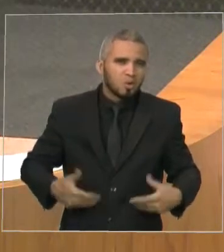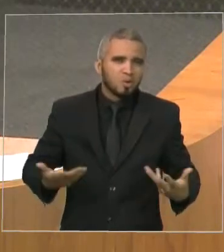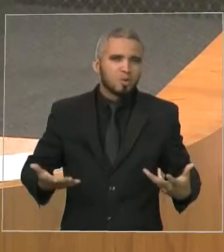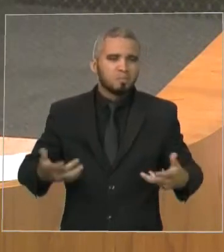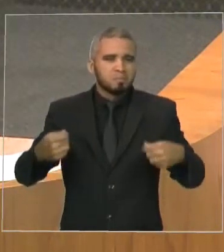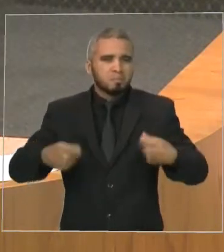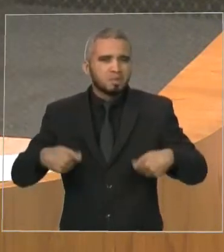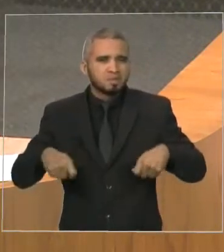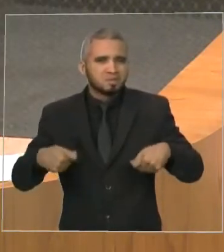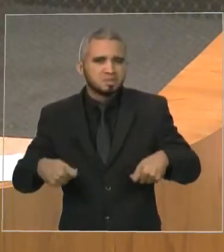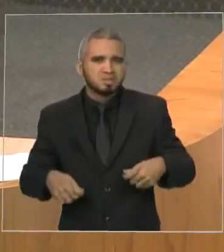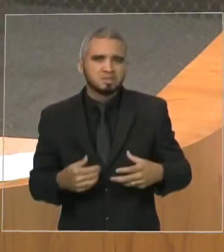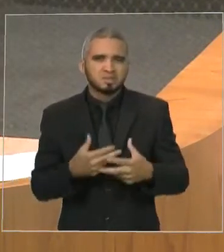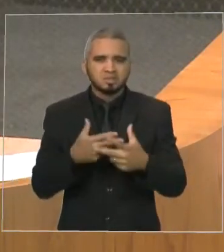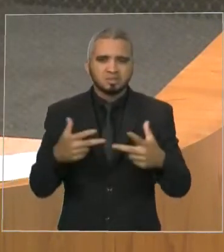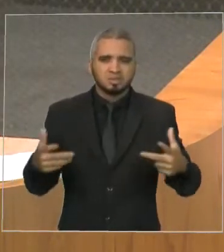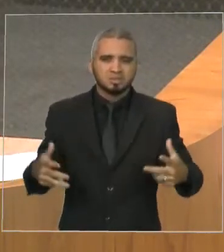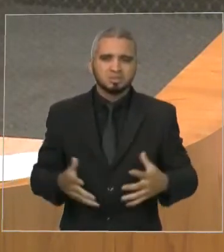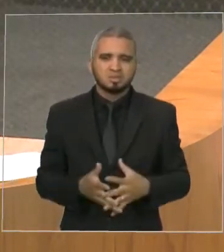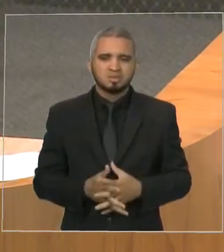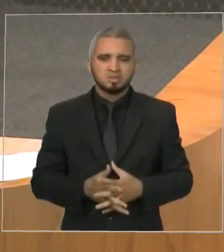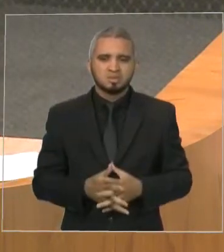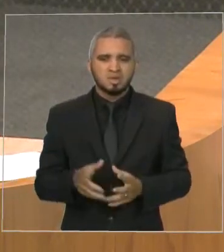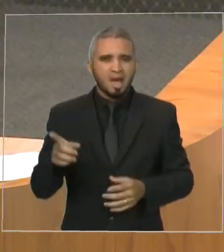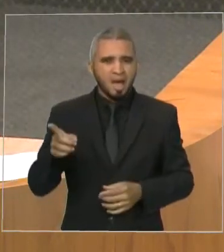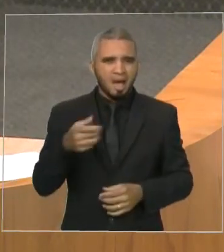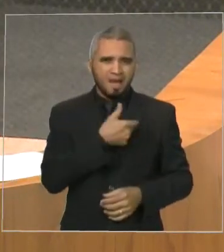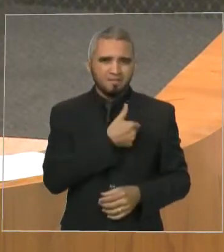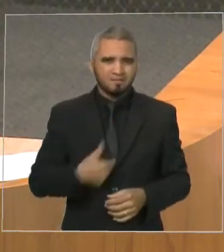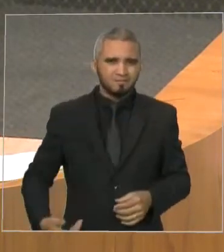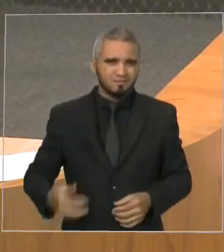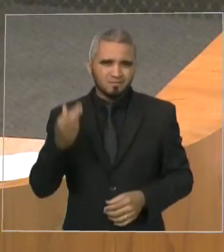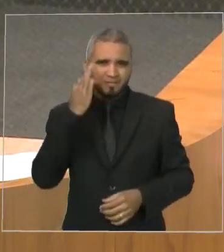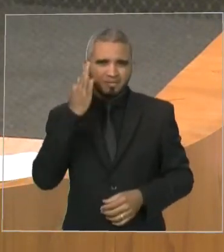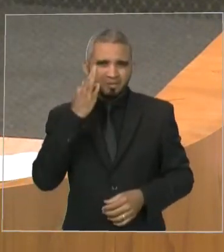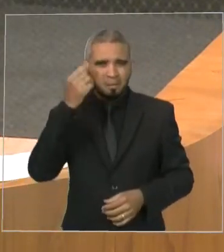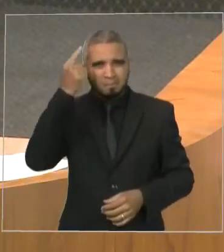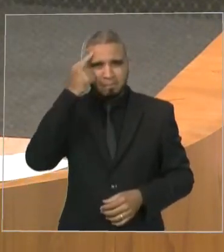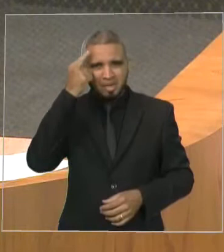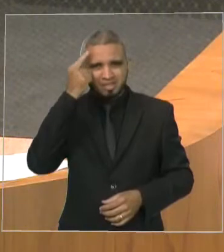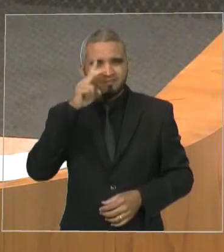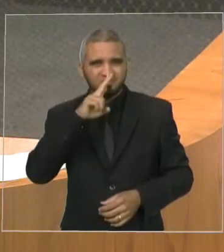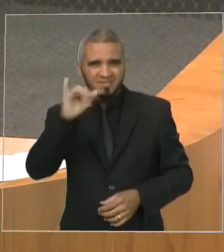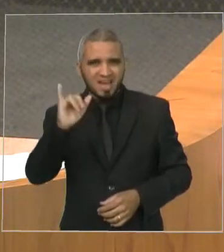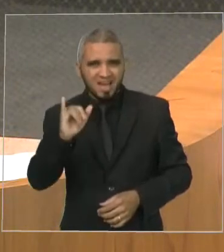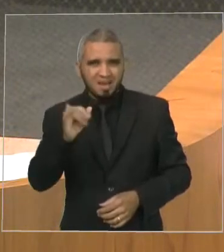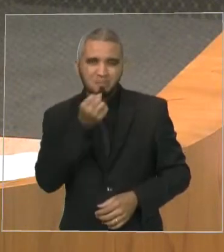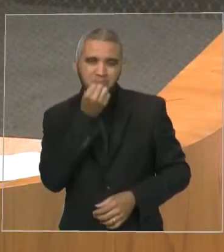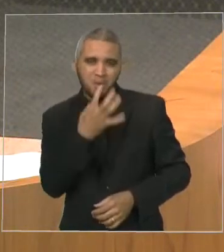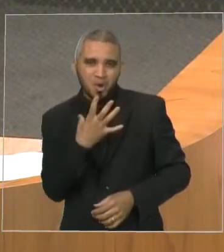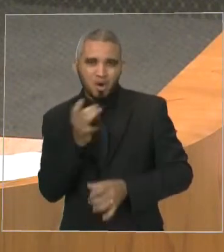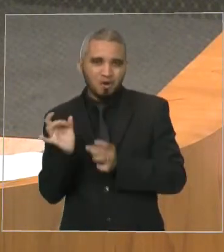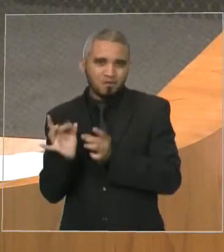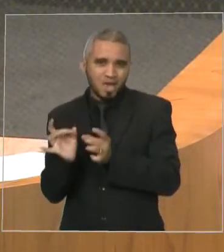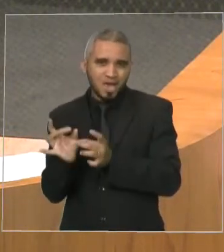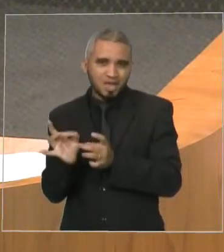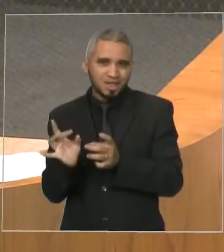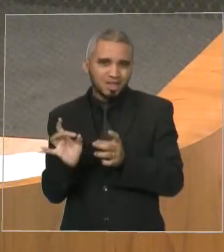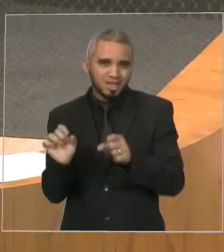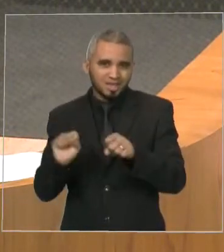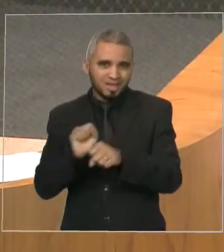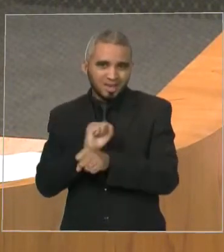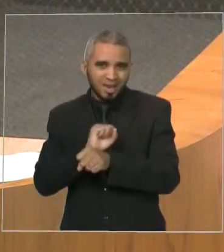como se isso fosse resolver o problema de caixa no governo.